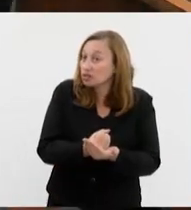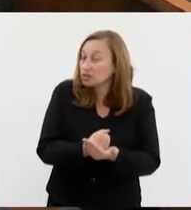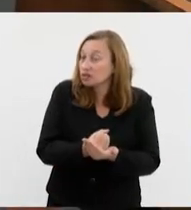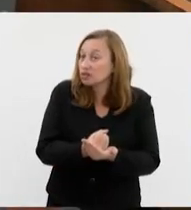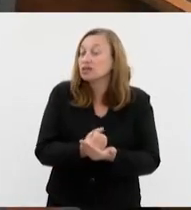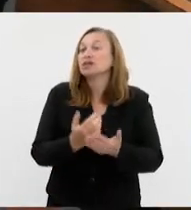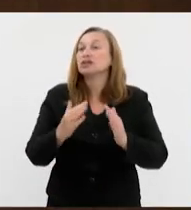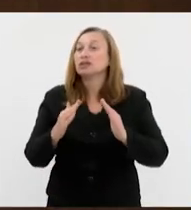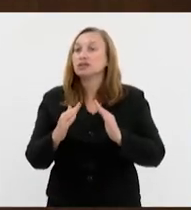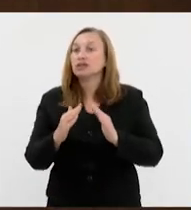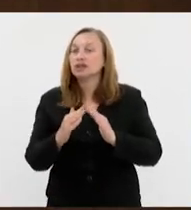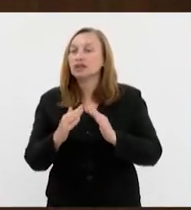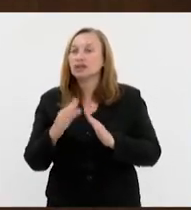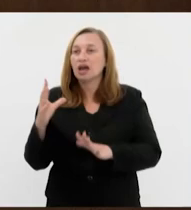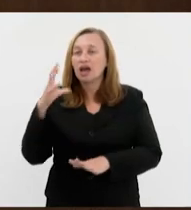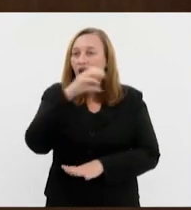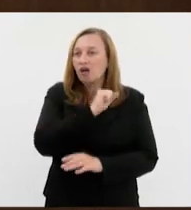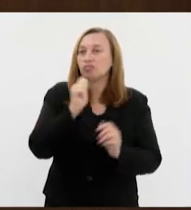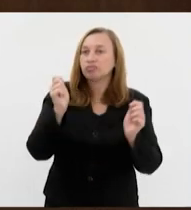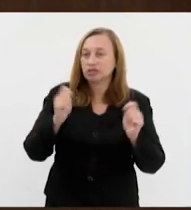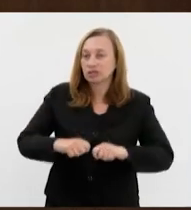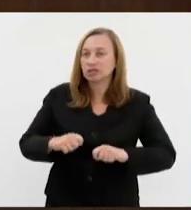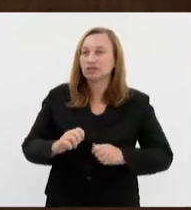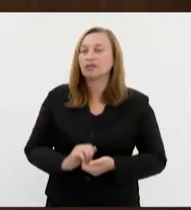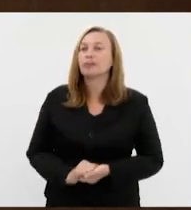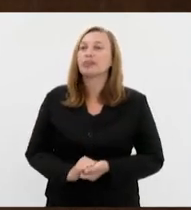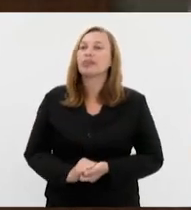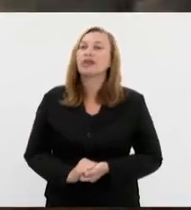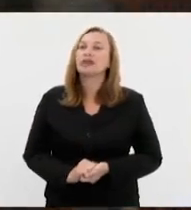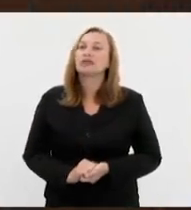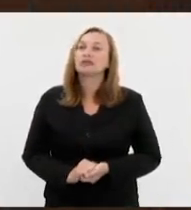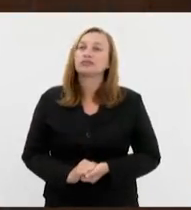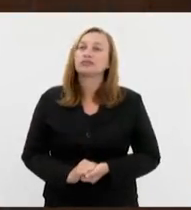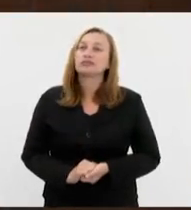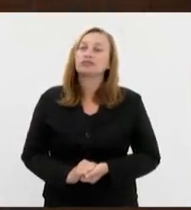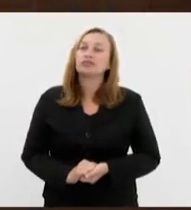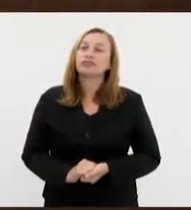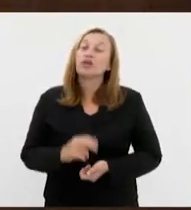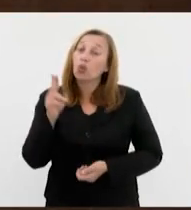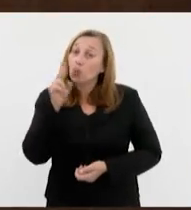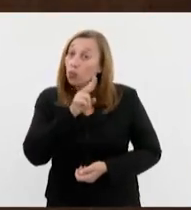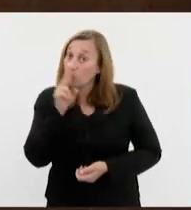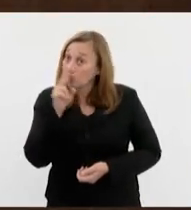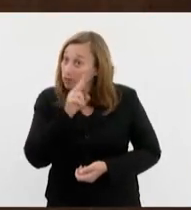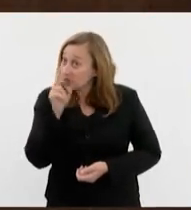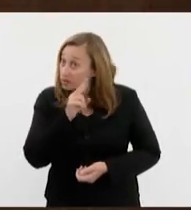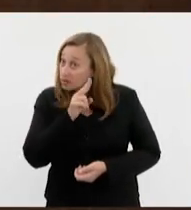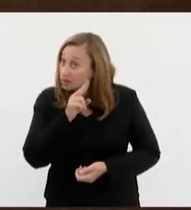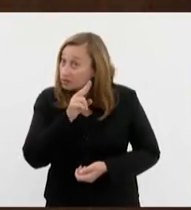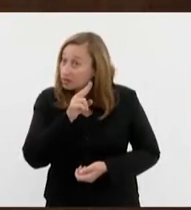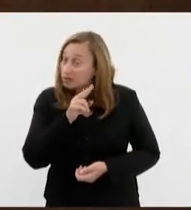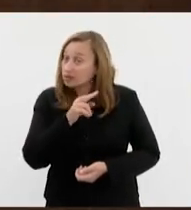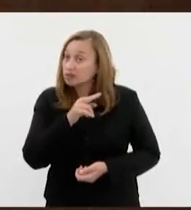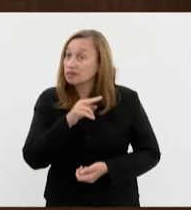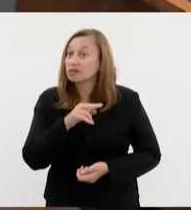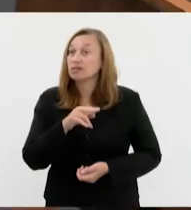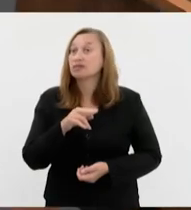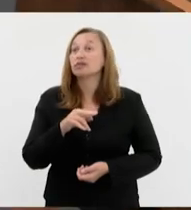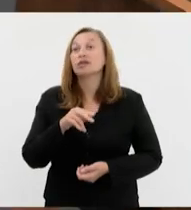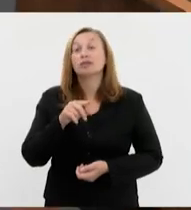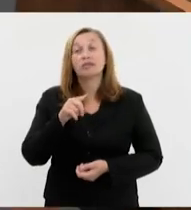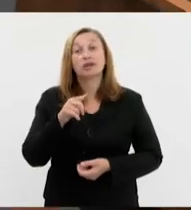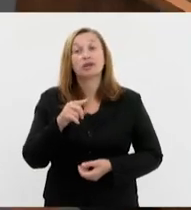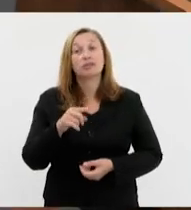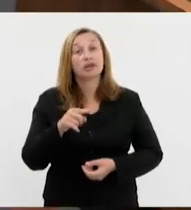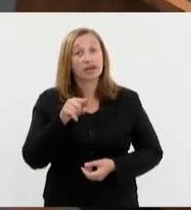nessa casa o mais rápido possível e em regime de urgência para que contemple